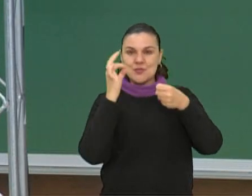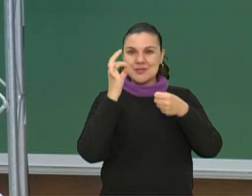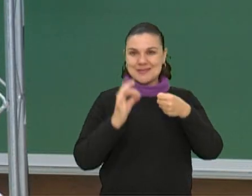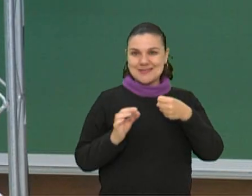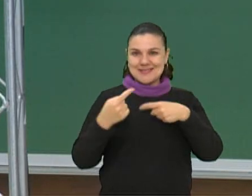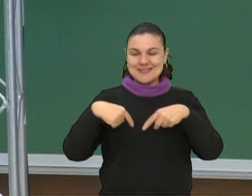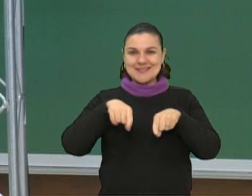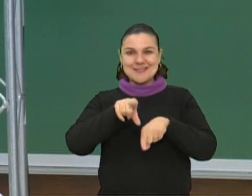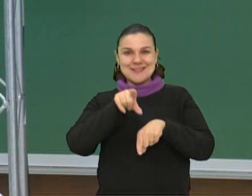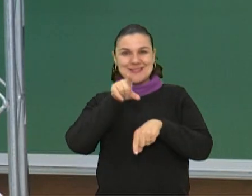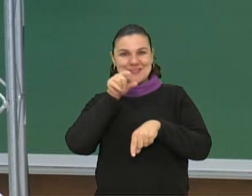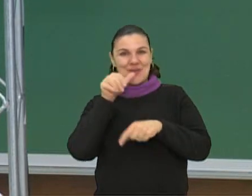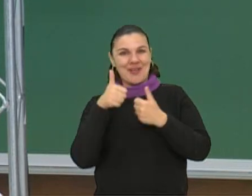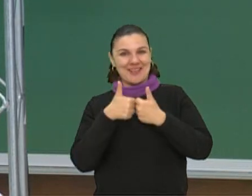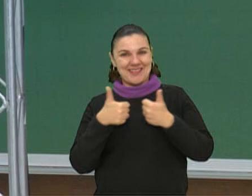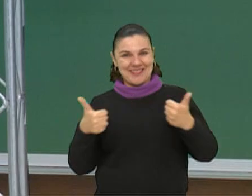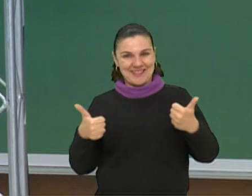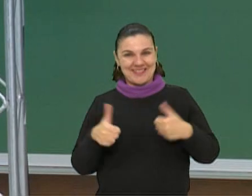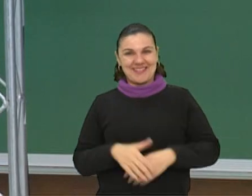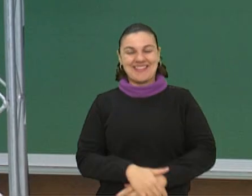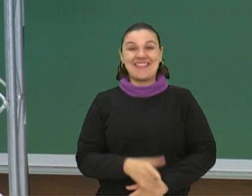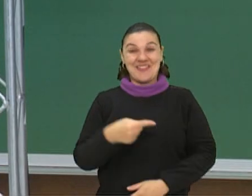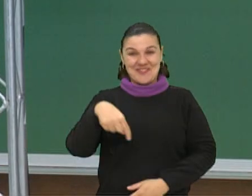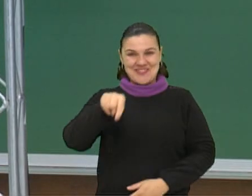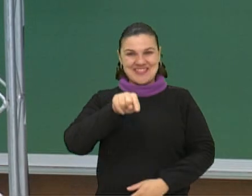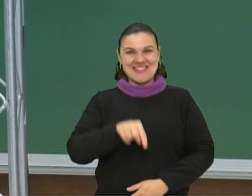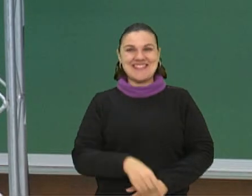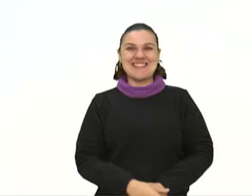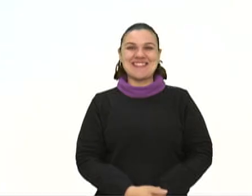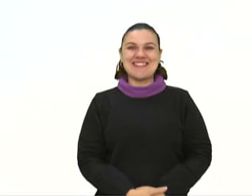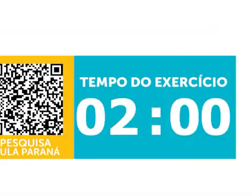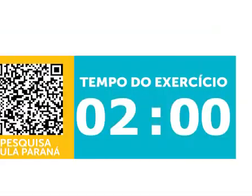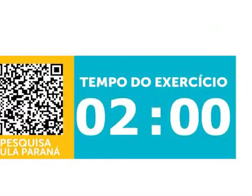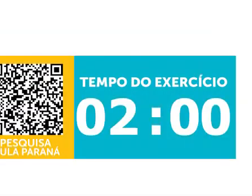alternativa que você achar que é a correta. É com vocês.